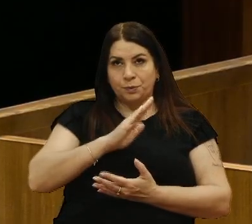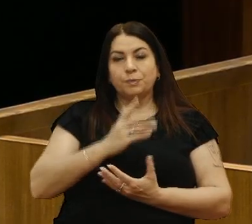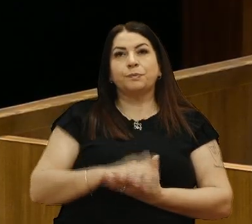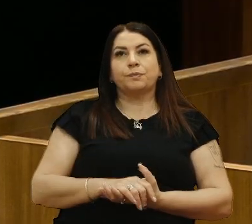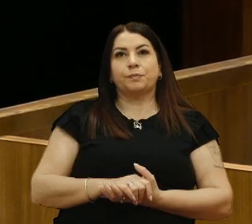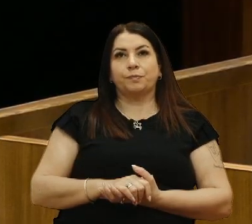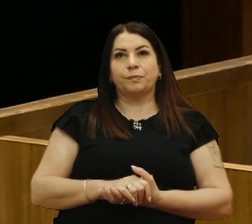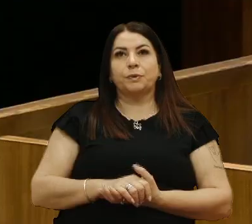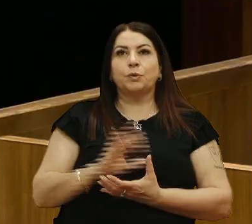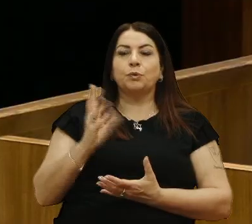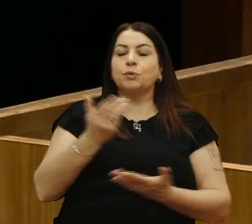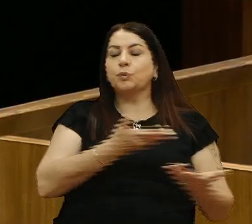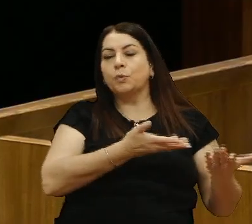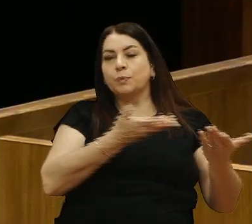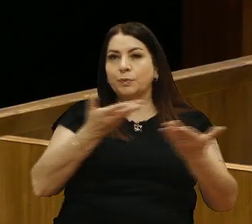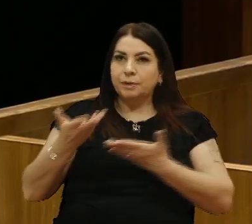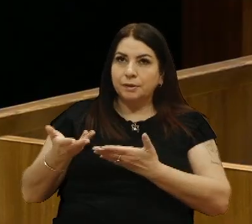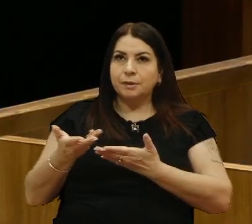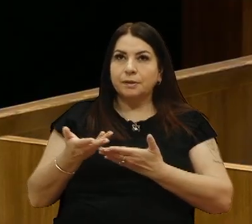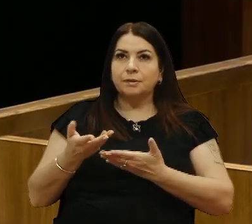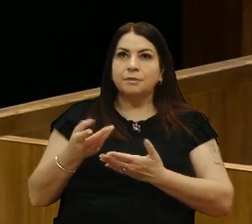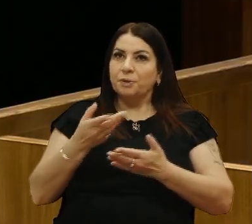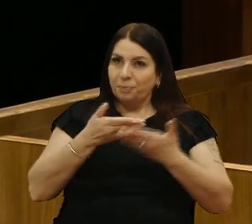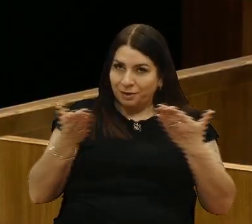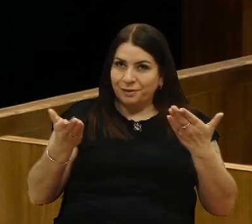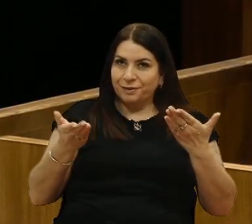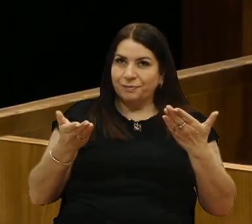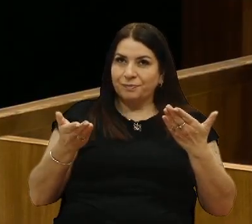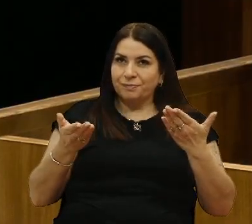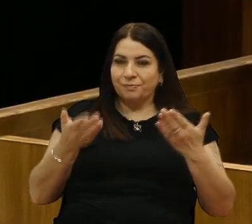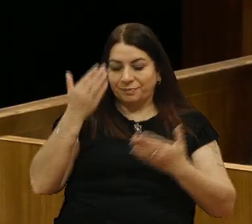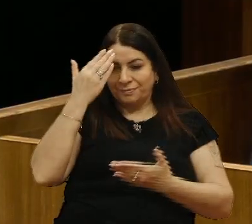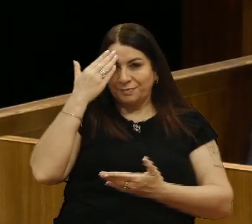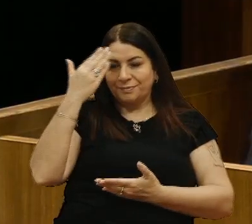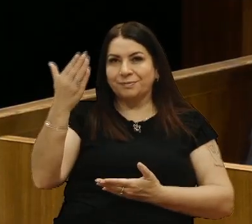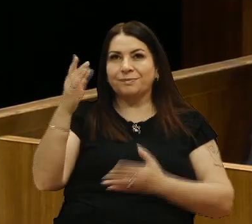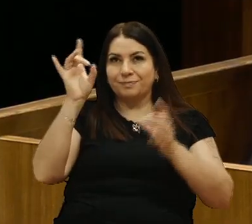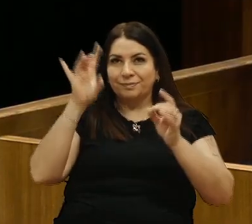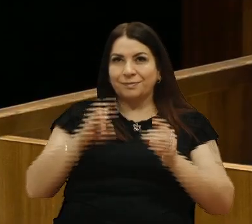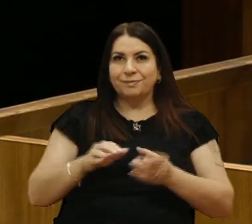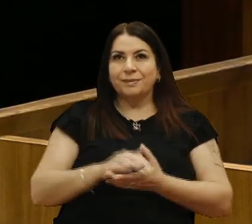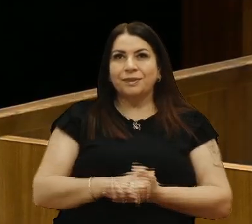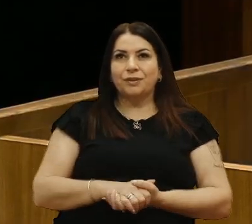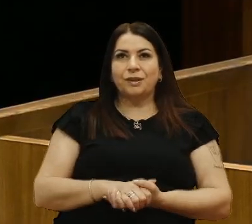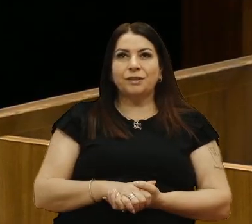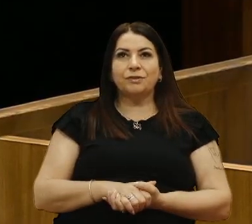Então, todos convidados, não percam. Nosso agradecimento especial.